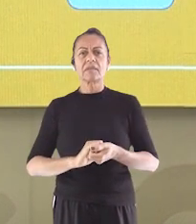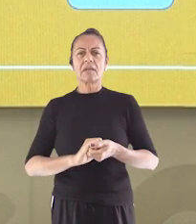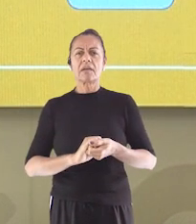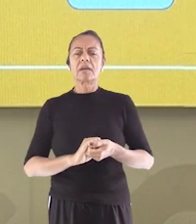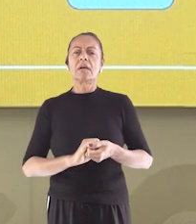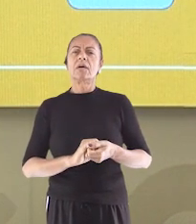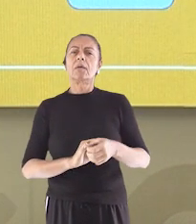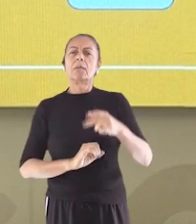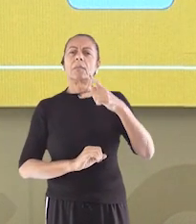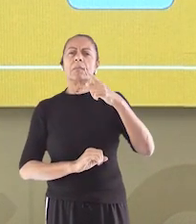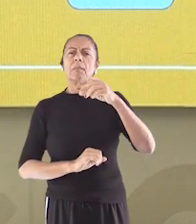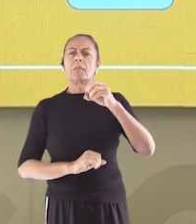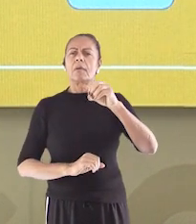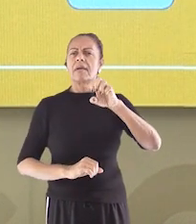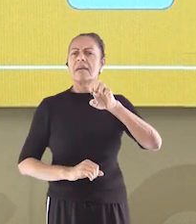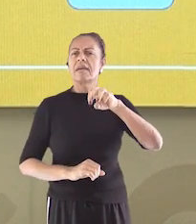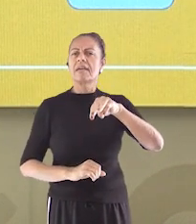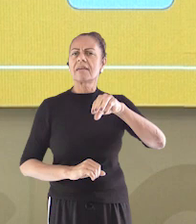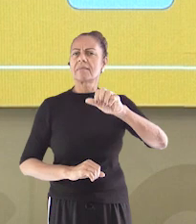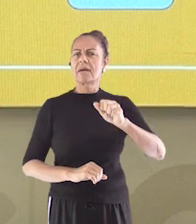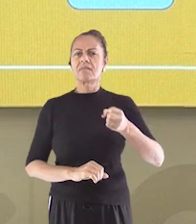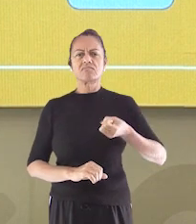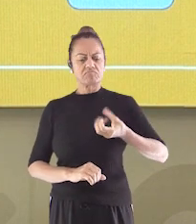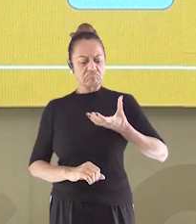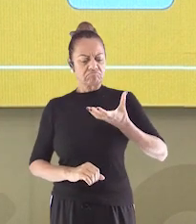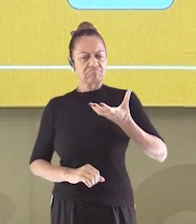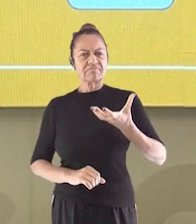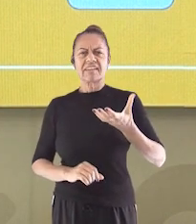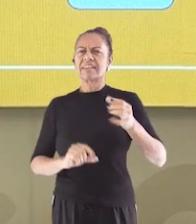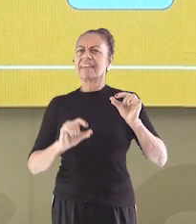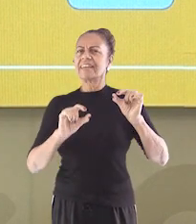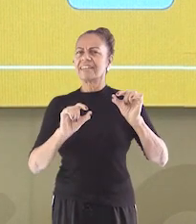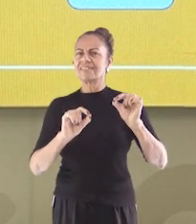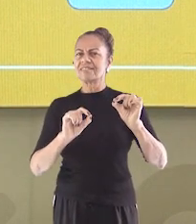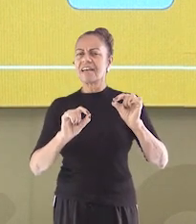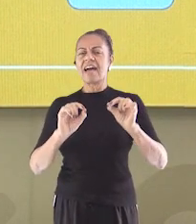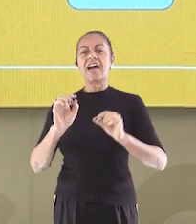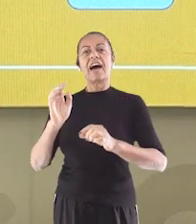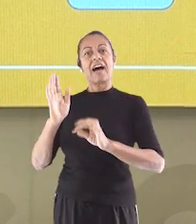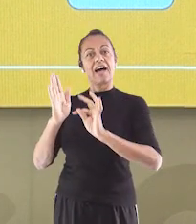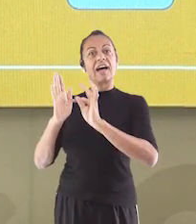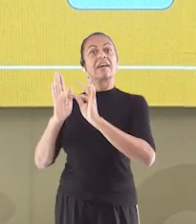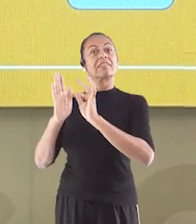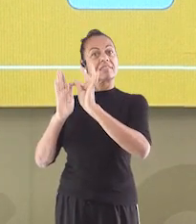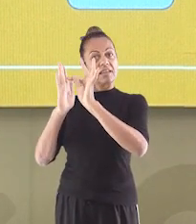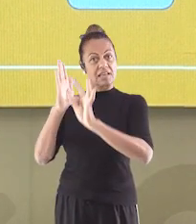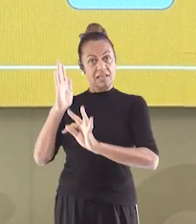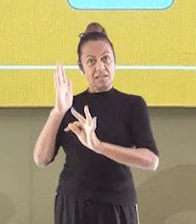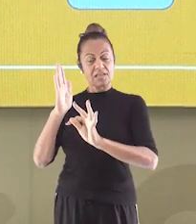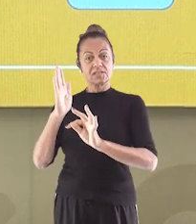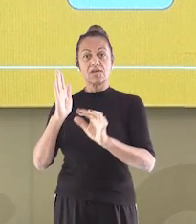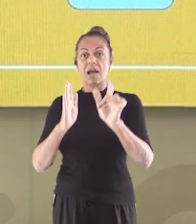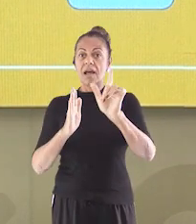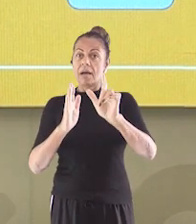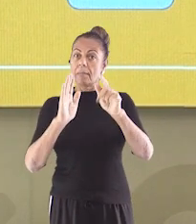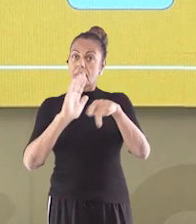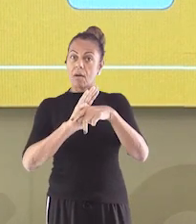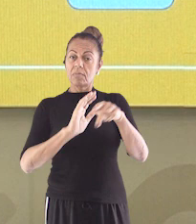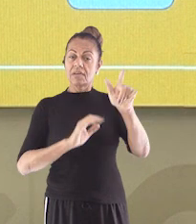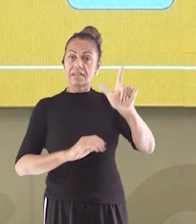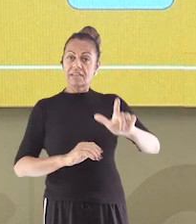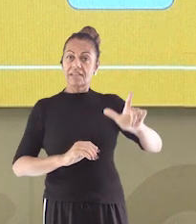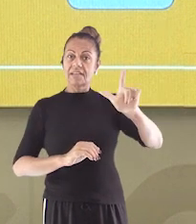é poema? Poema é um texto literário escrito em versos que